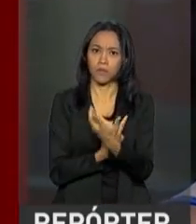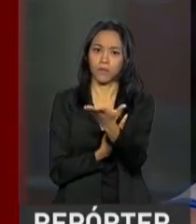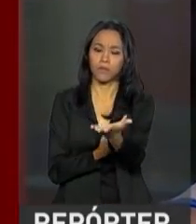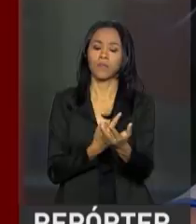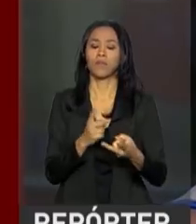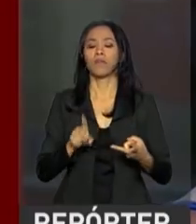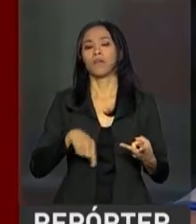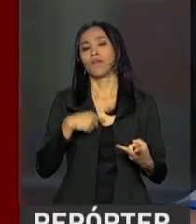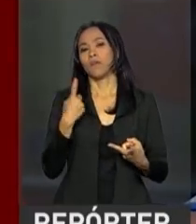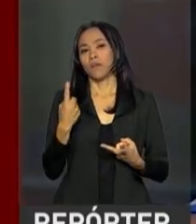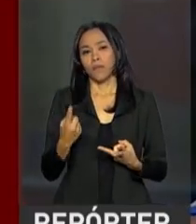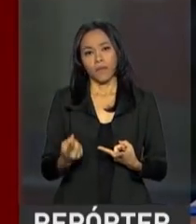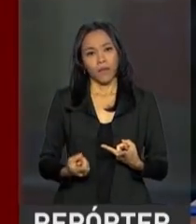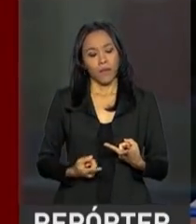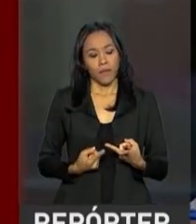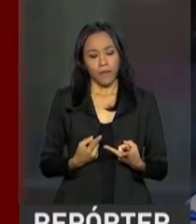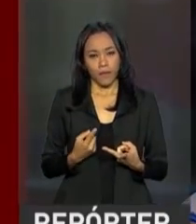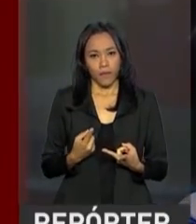em